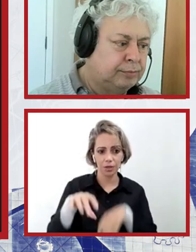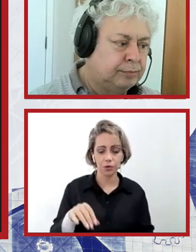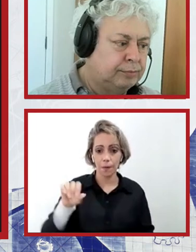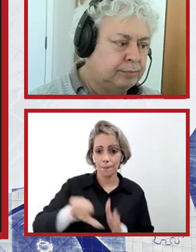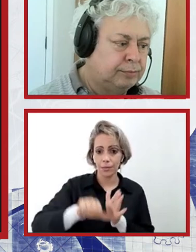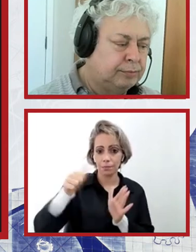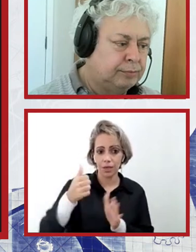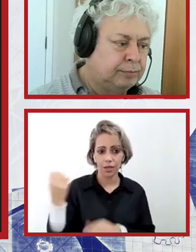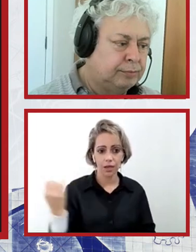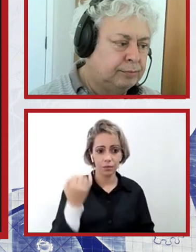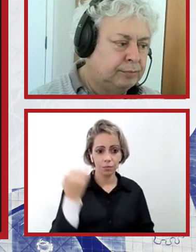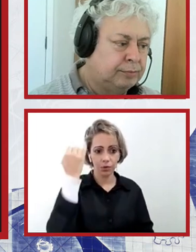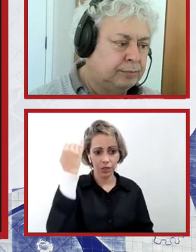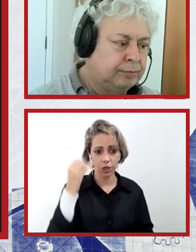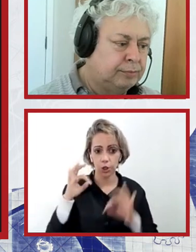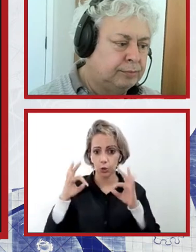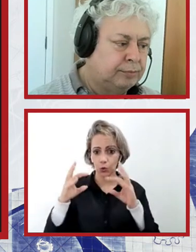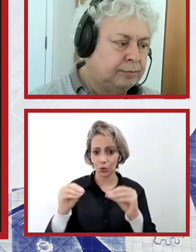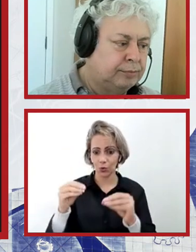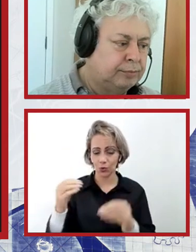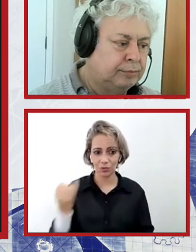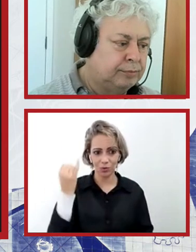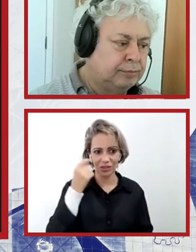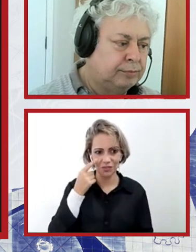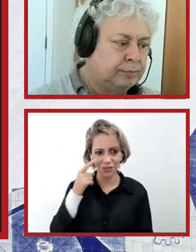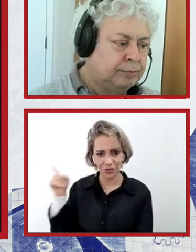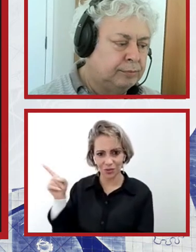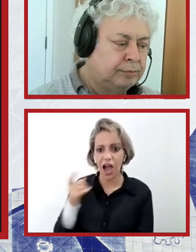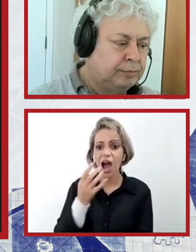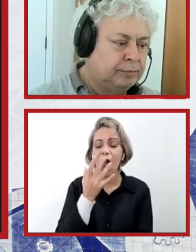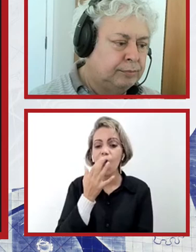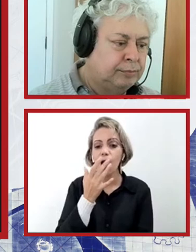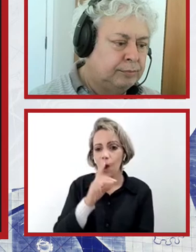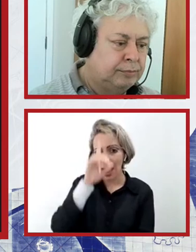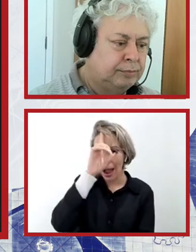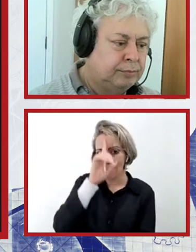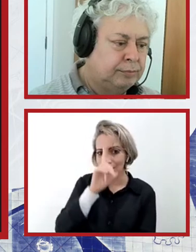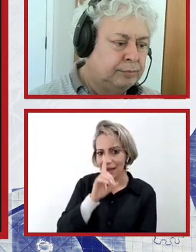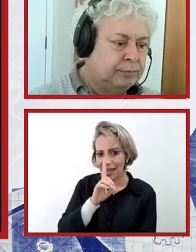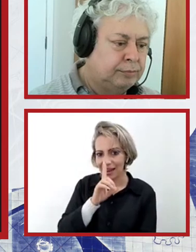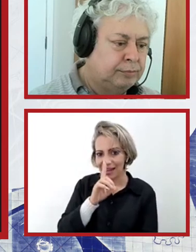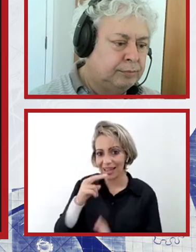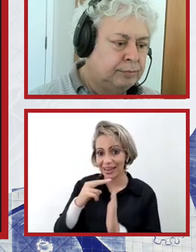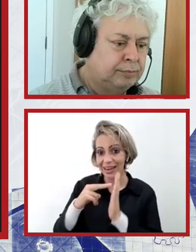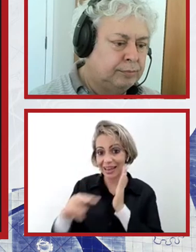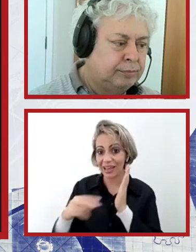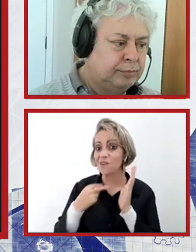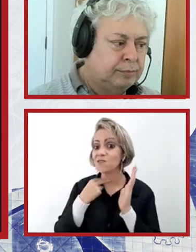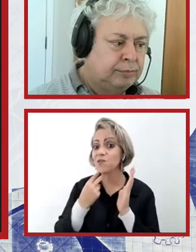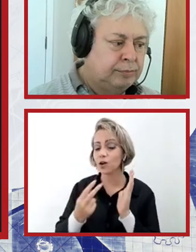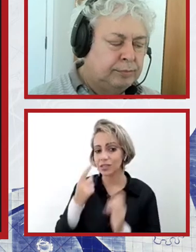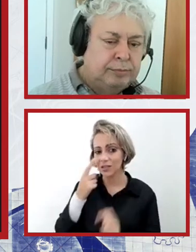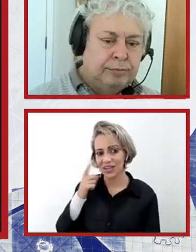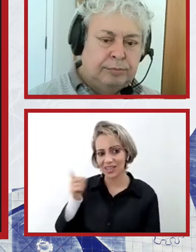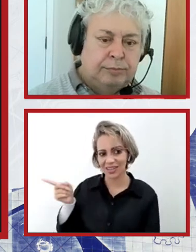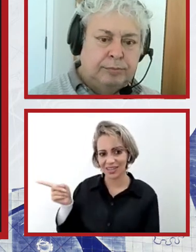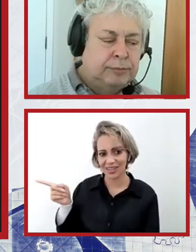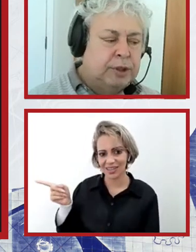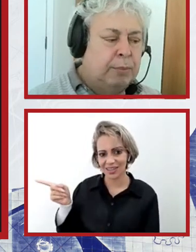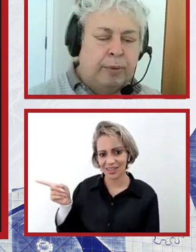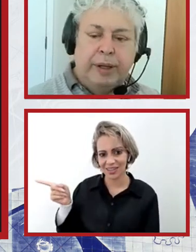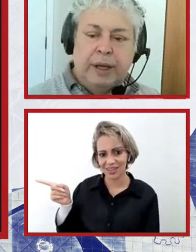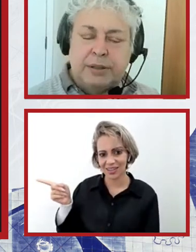lição. Todos são importantes. Durante meu segundo mês na escola de enfermagem, nosso professor